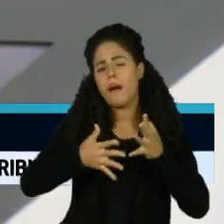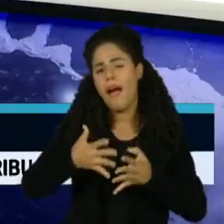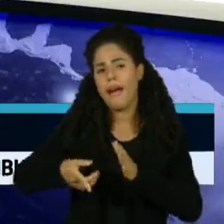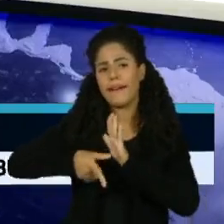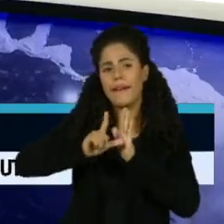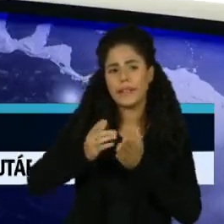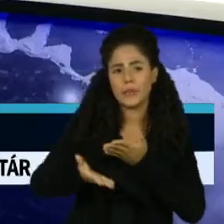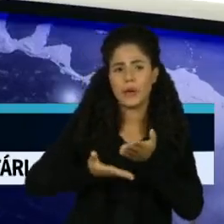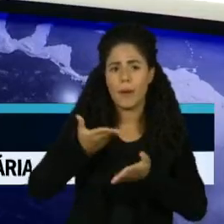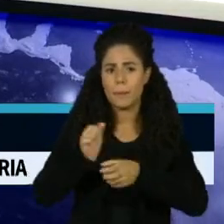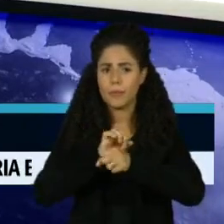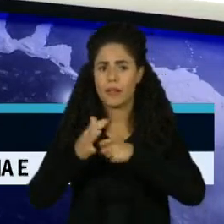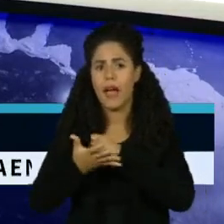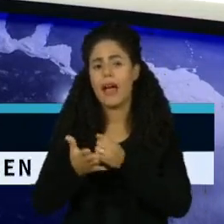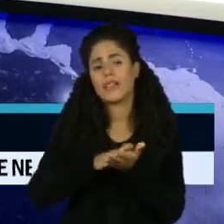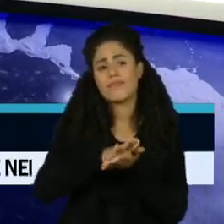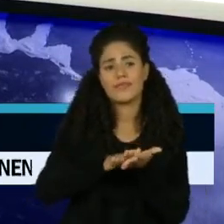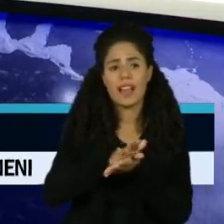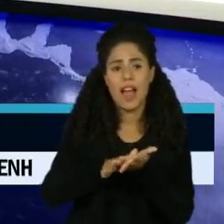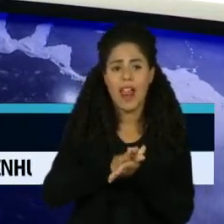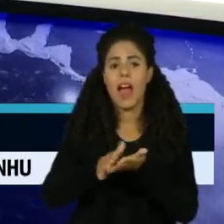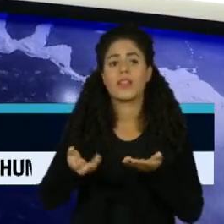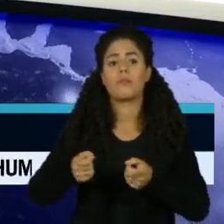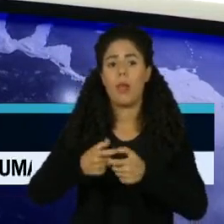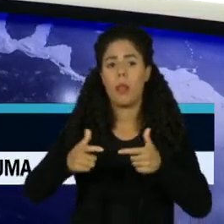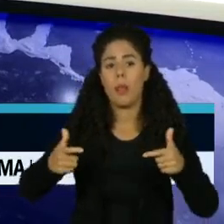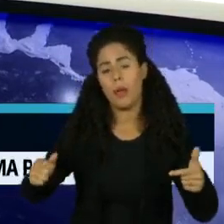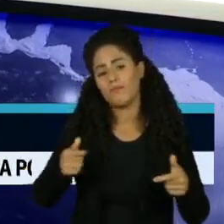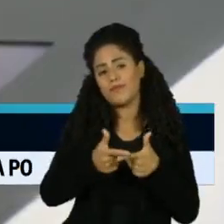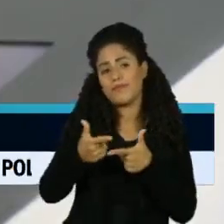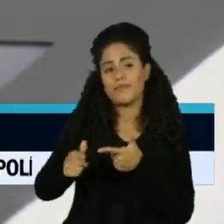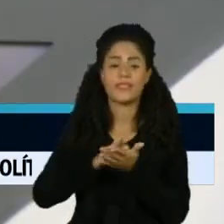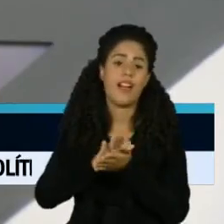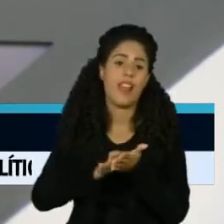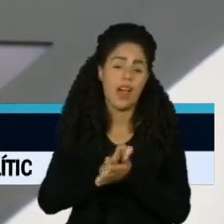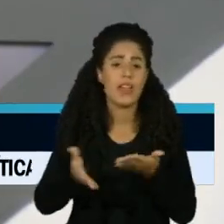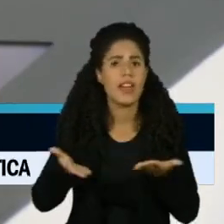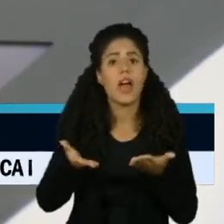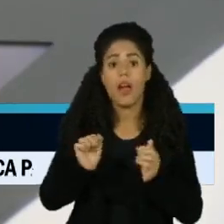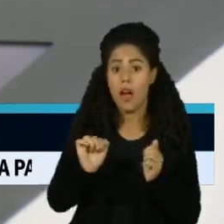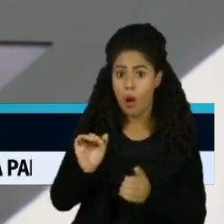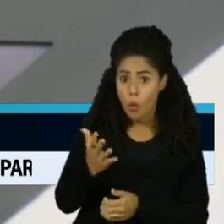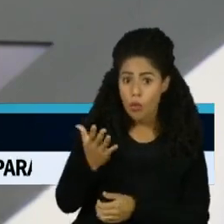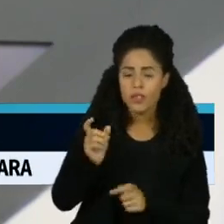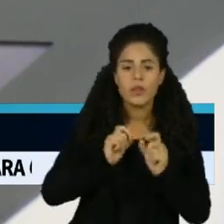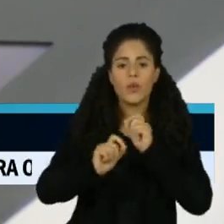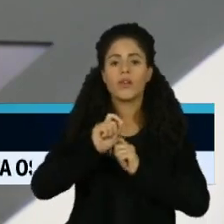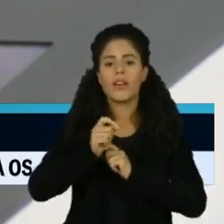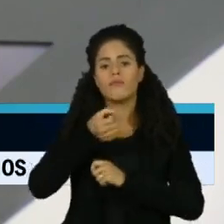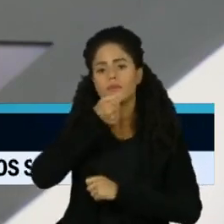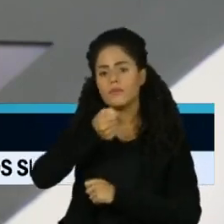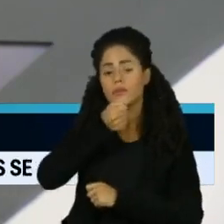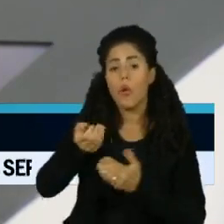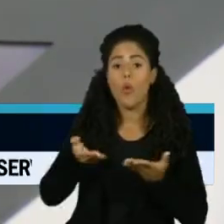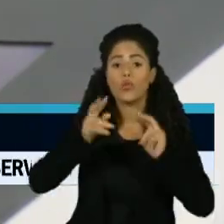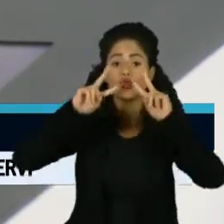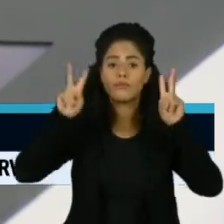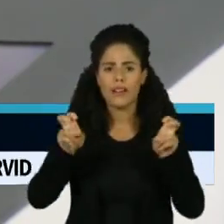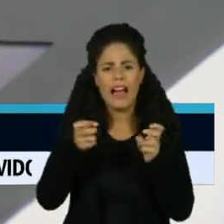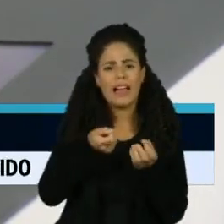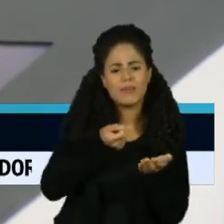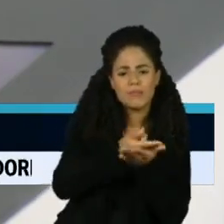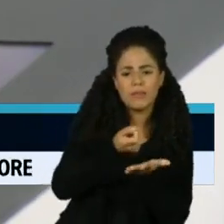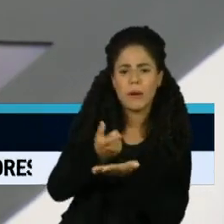alongou inclusive o tempo da pandemia de um teria uma situação diferente agora a Anna a gente tem uma situação a gente fala matéria muito bem acertada fazer dificuldade de